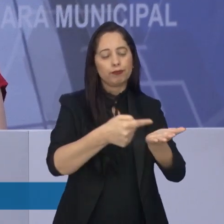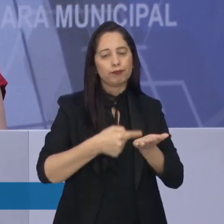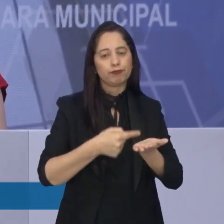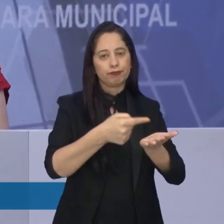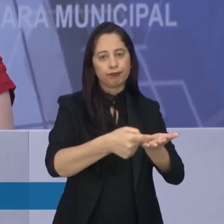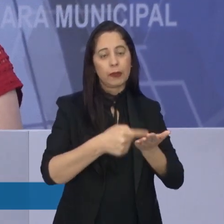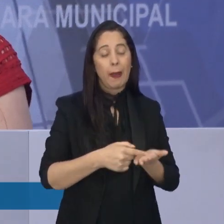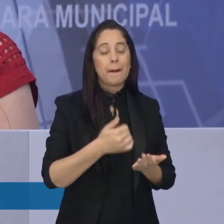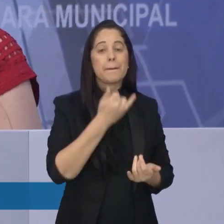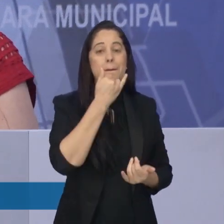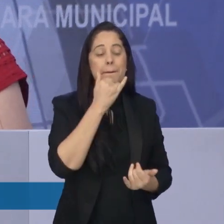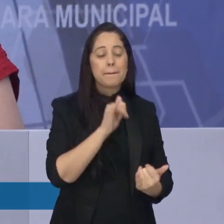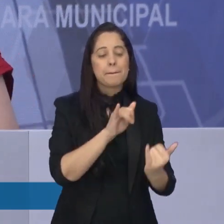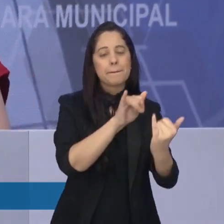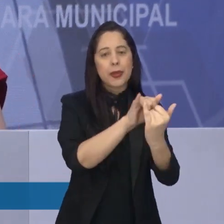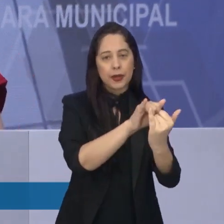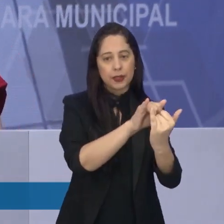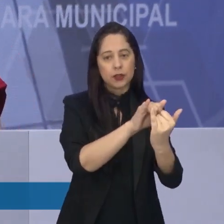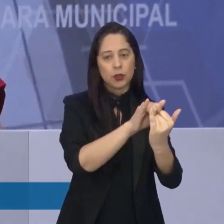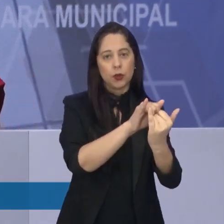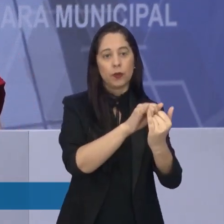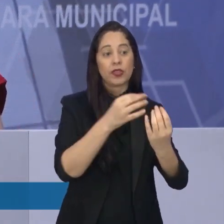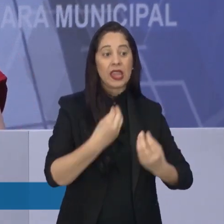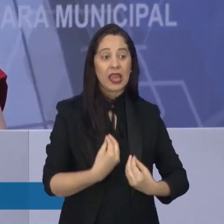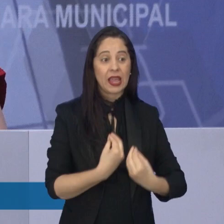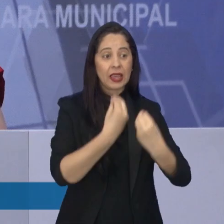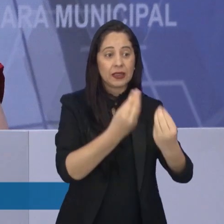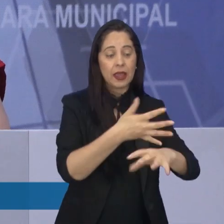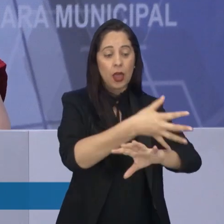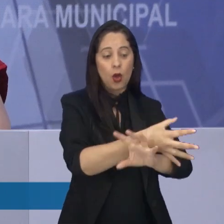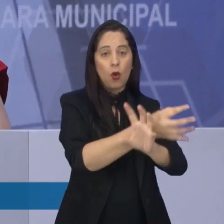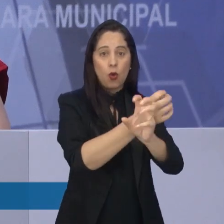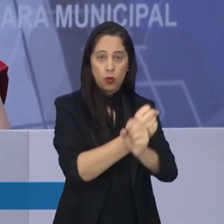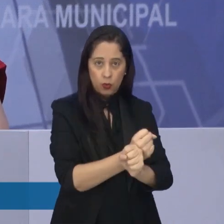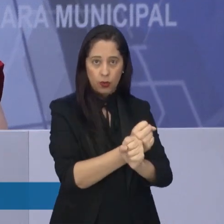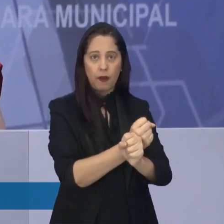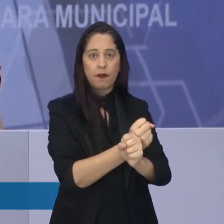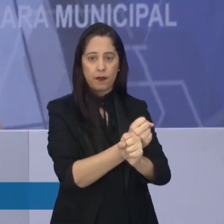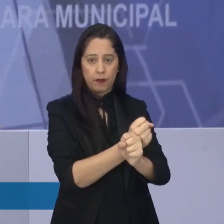coisas, incluía a concessão dos diplomas de engenheiro